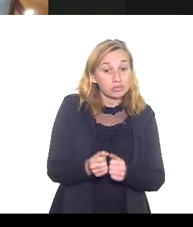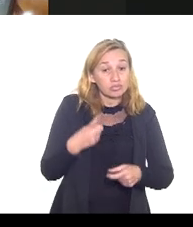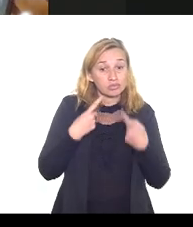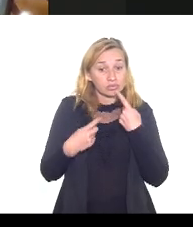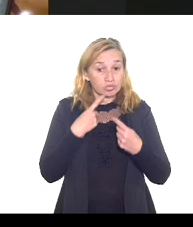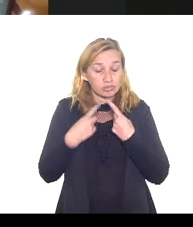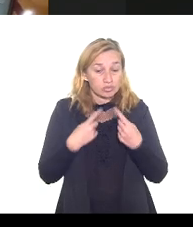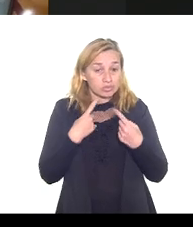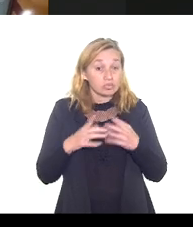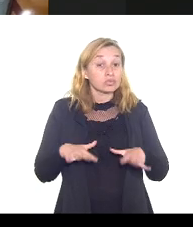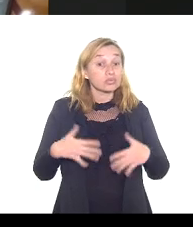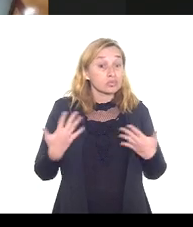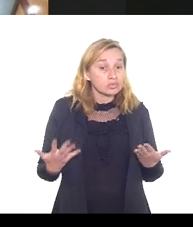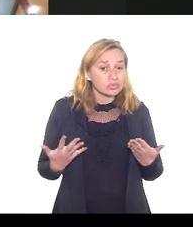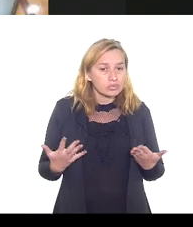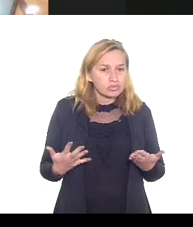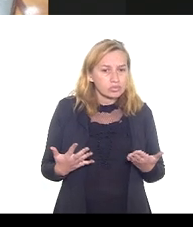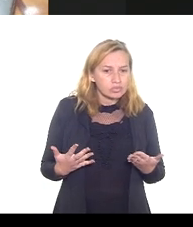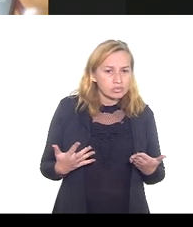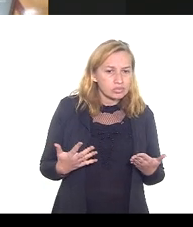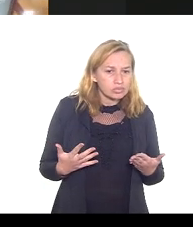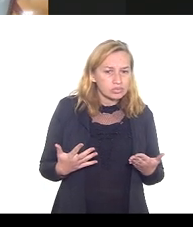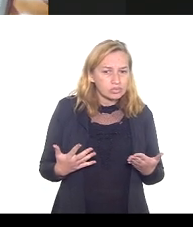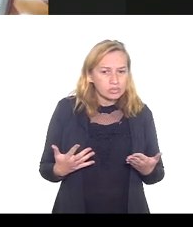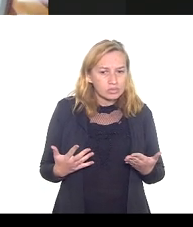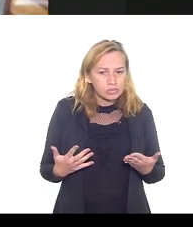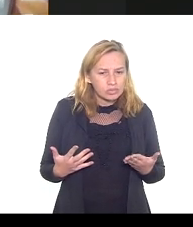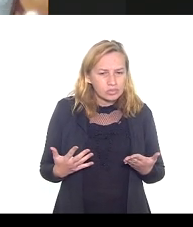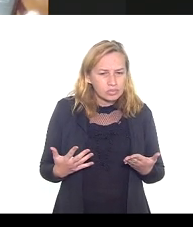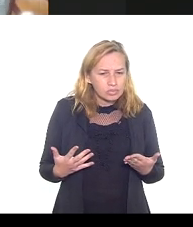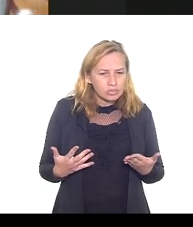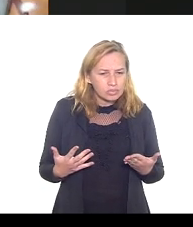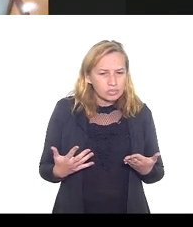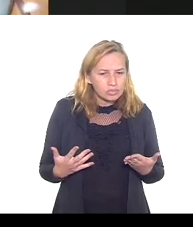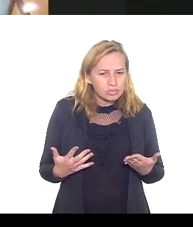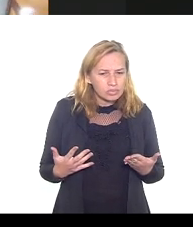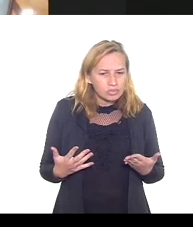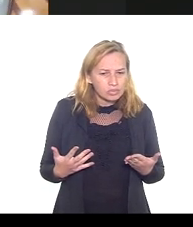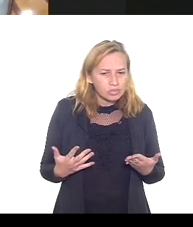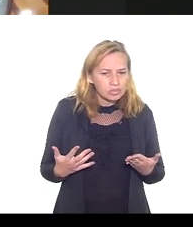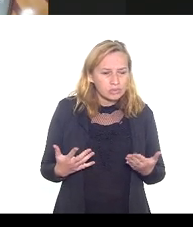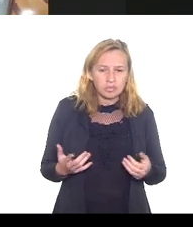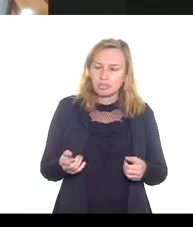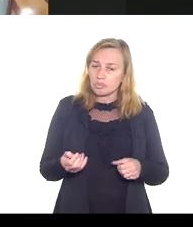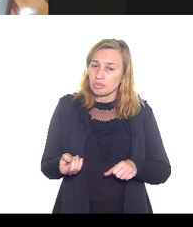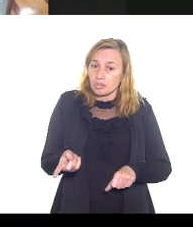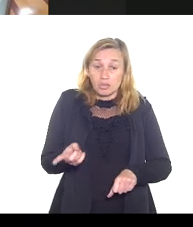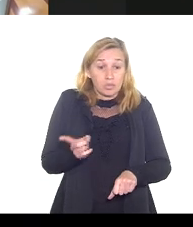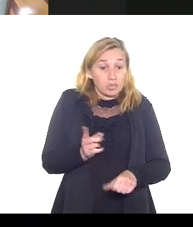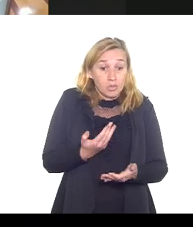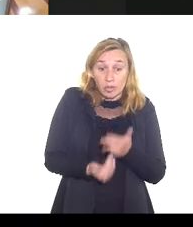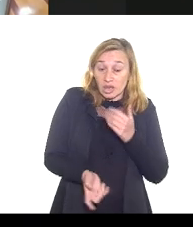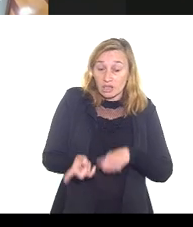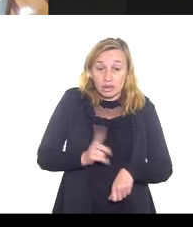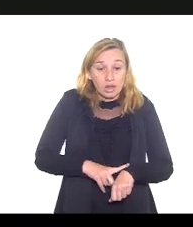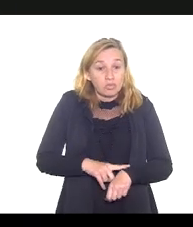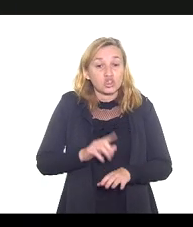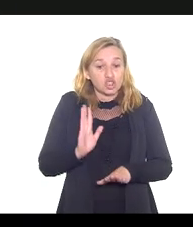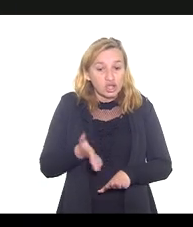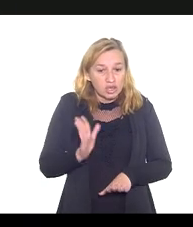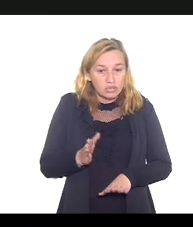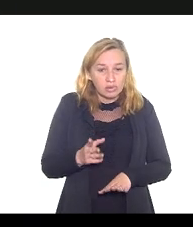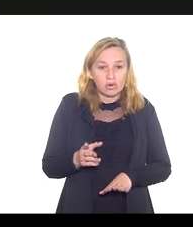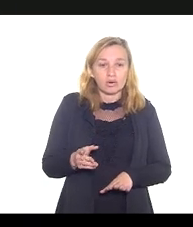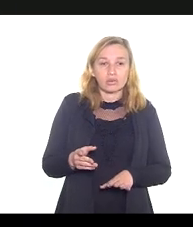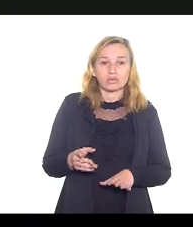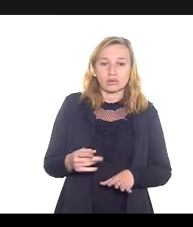Então, nós aqui, né, para não pegar muito tempo, nós já fomos contemplados por